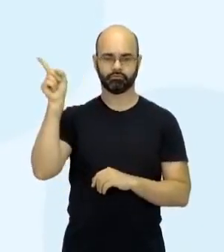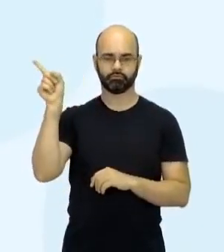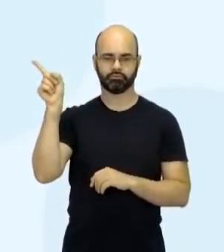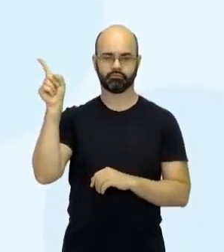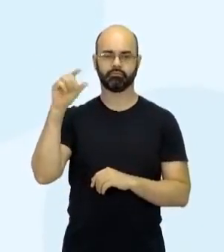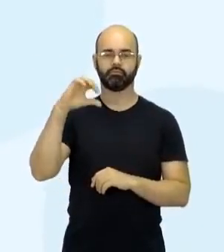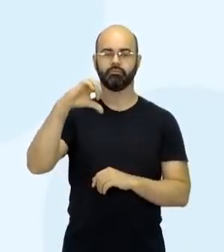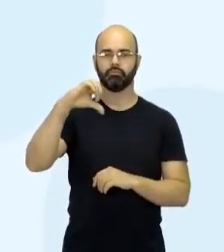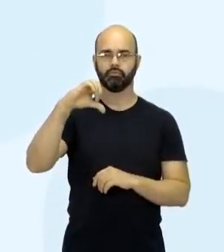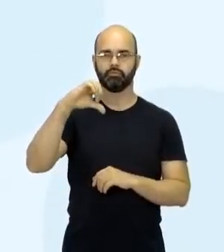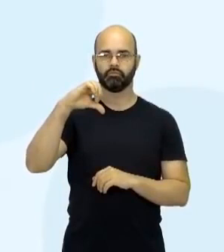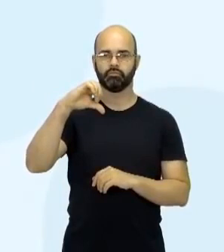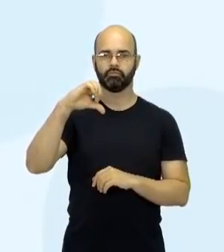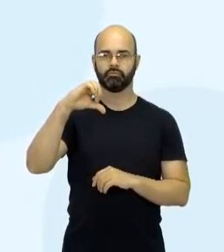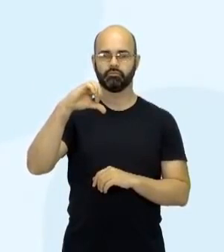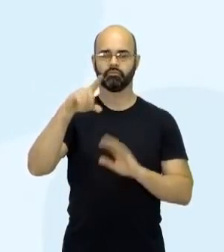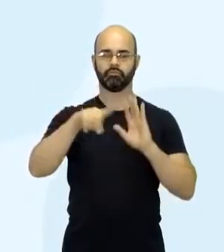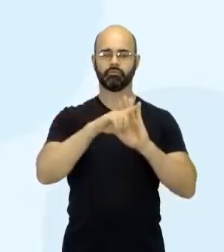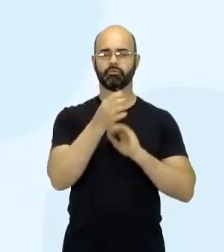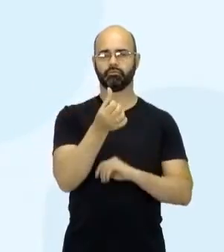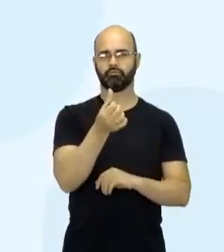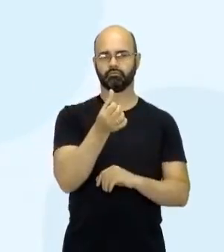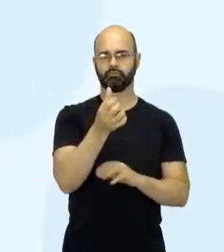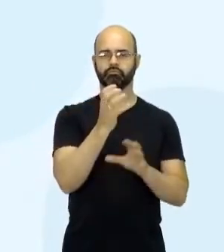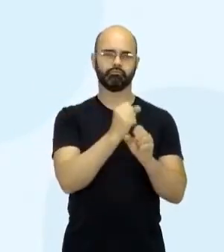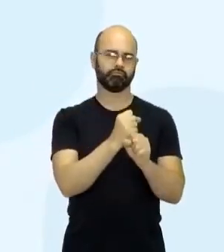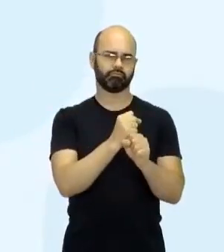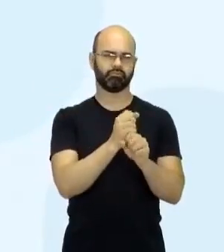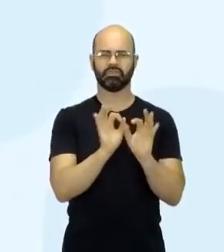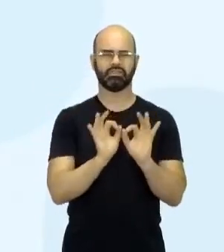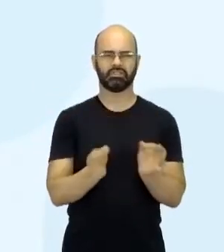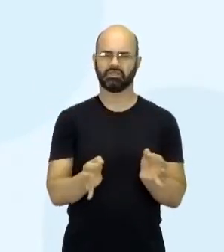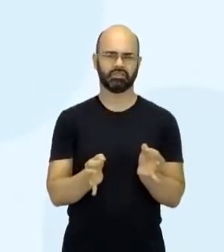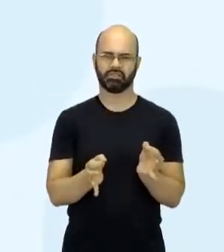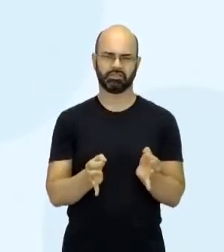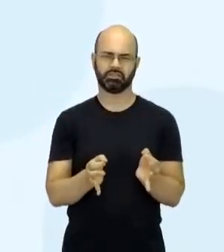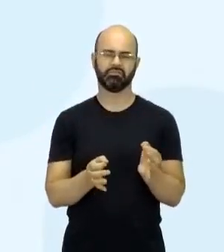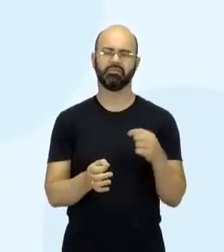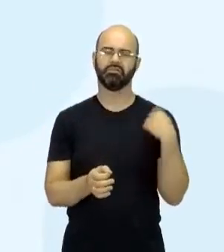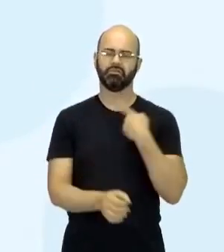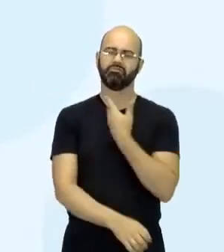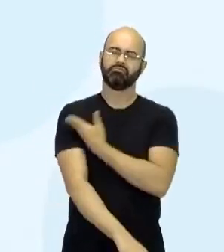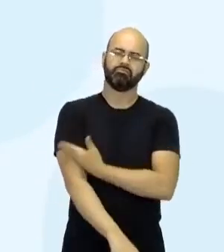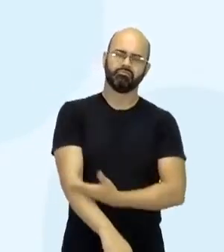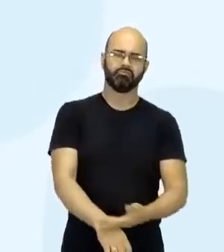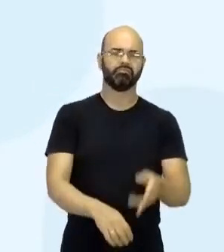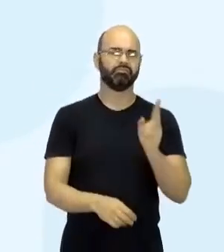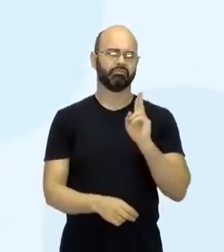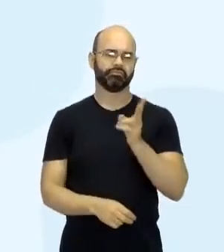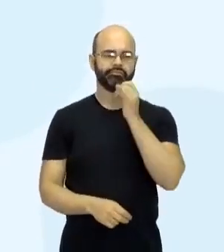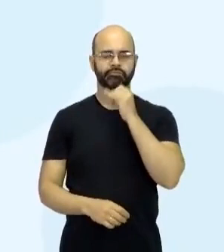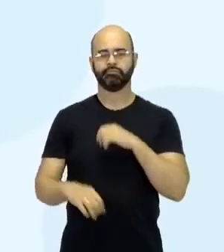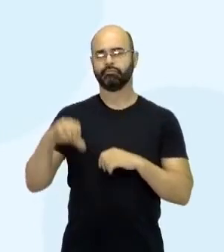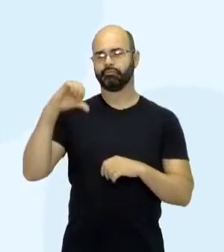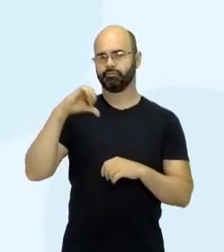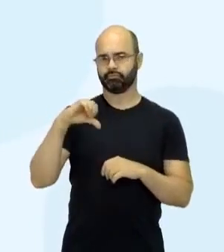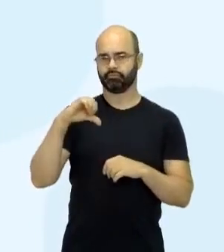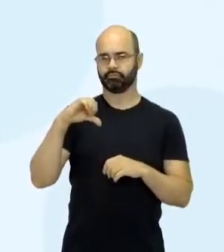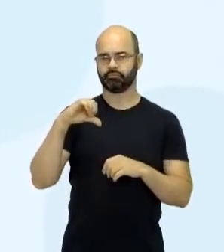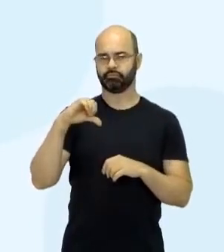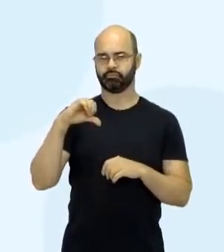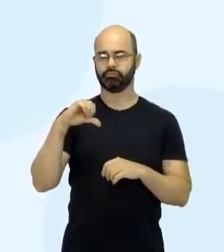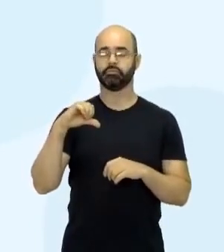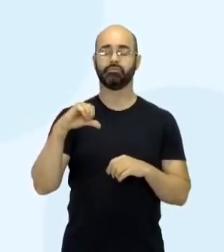9 menos 6. Aqui é uma subtração simples, a gente sempre faz isso aí costumeiramente. Então, eu tenho 9, eu